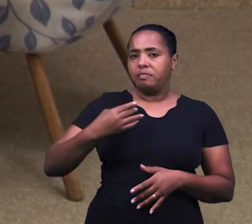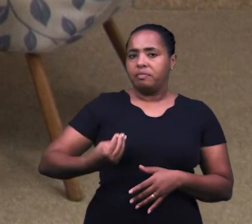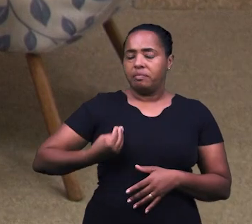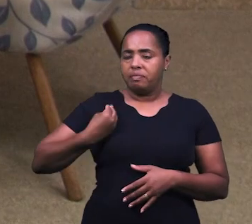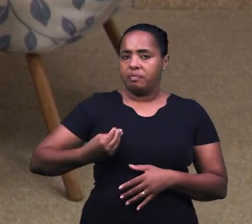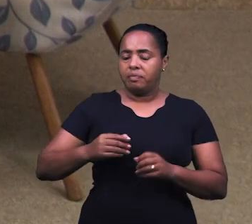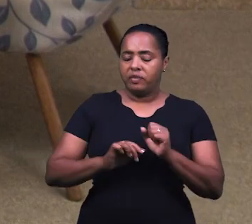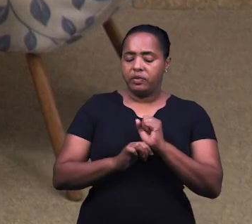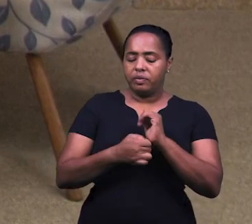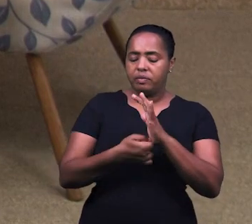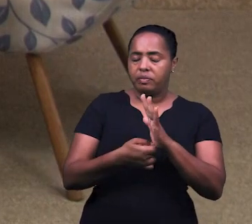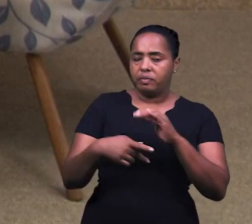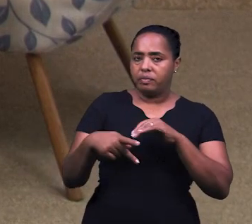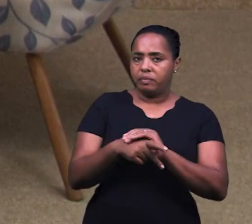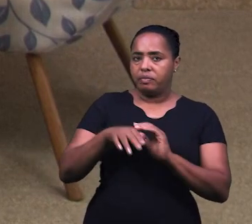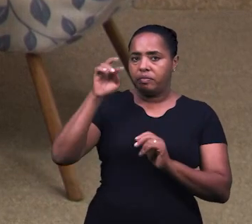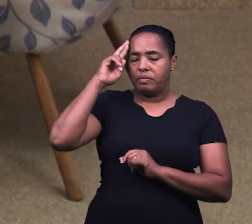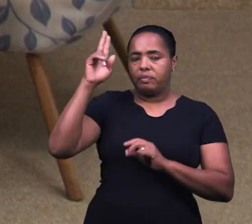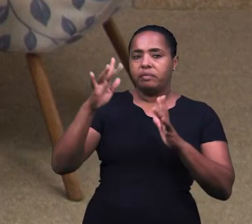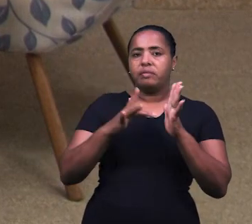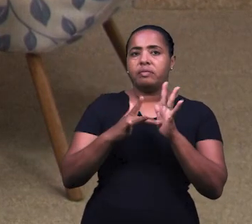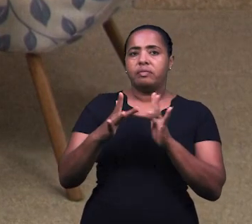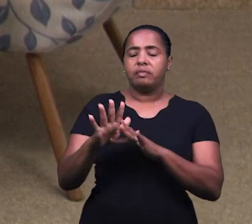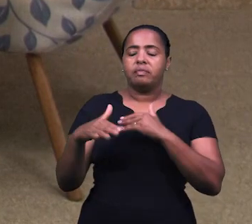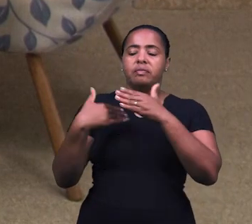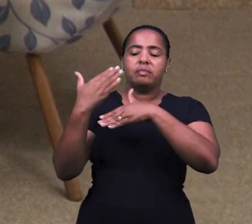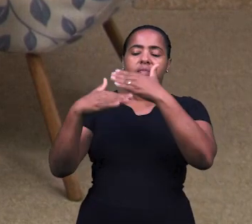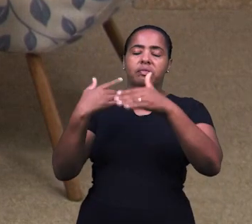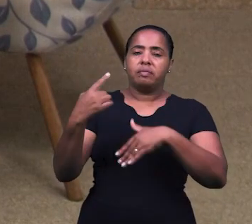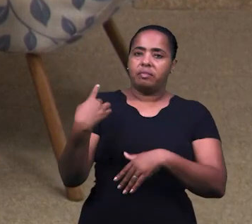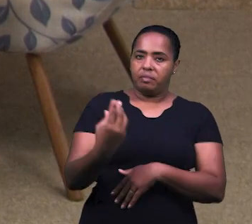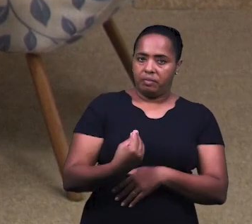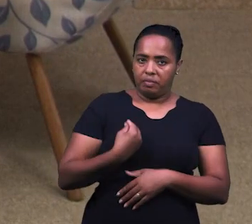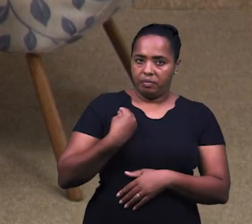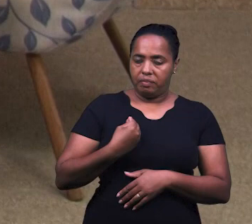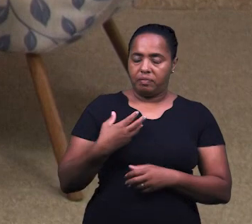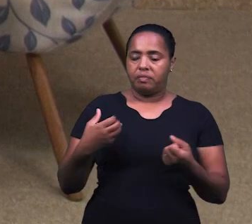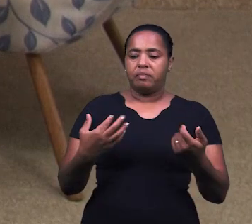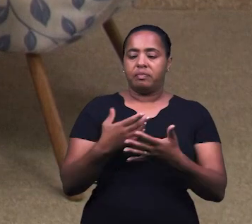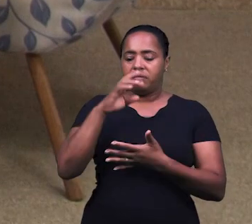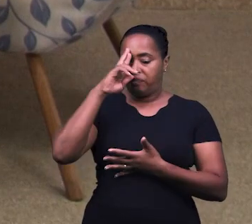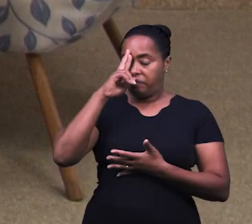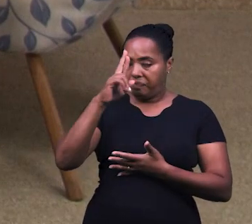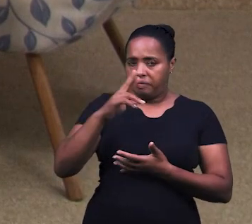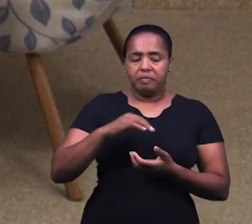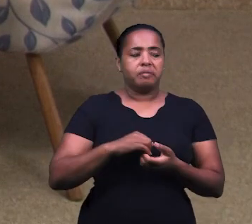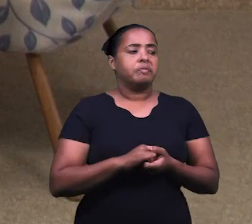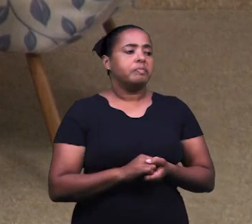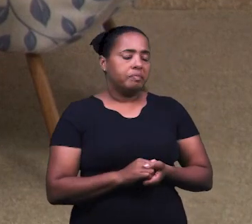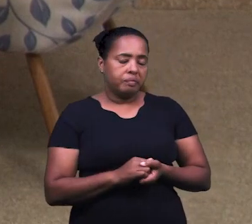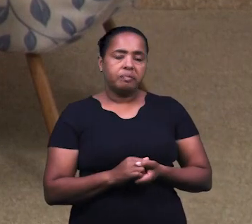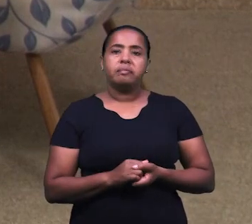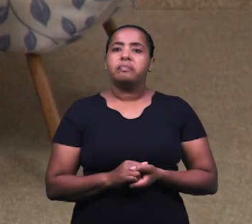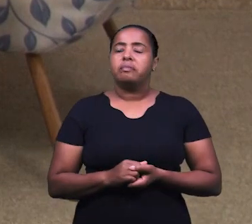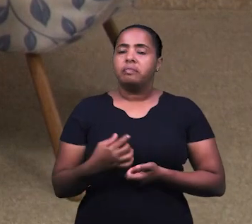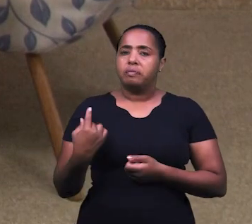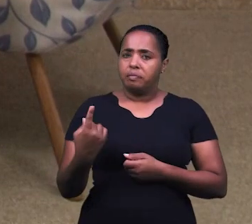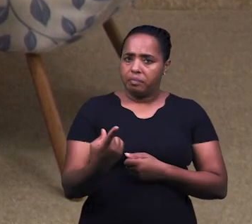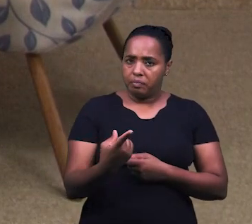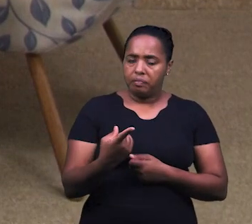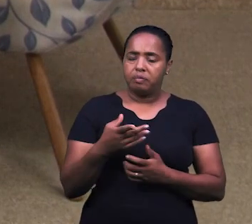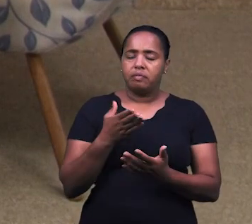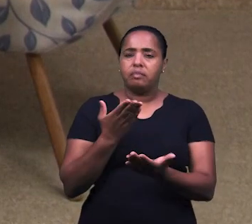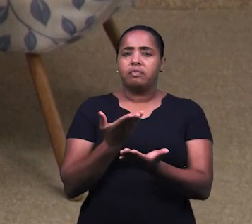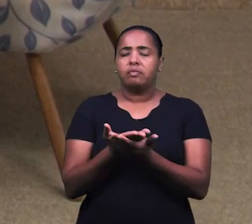porque viver a cada dia os mistérios do Senhor Jesus tem edificado muito as nossas vidas. Glória a Jesus, é isso mesmo. Nós estamos ainda estudando